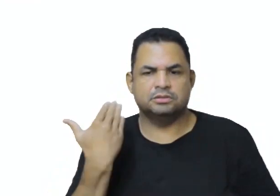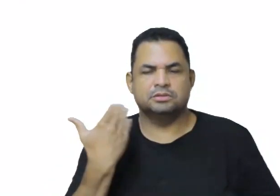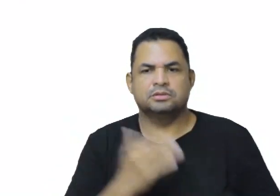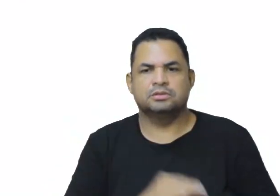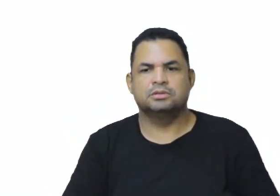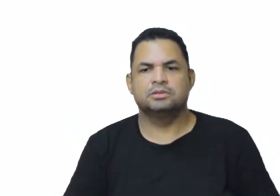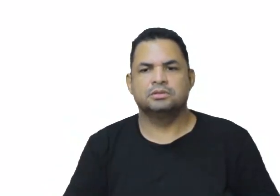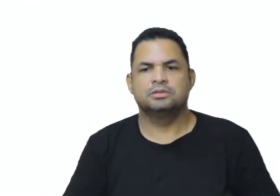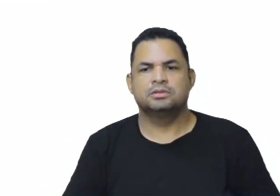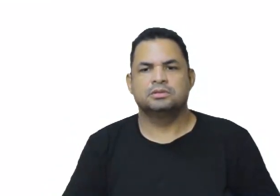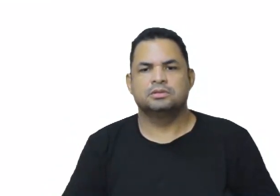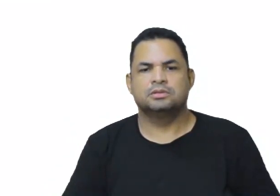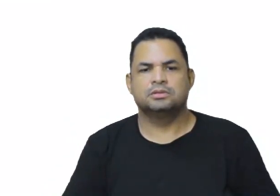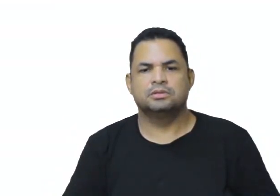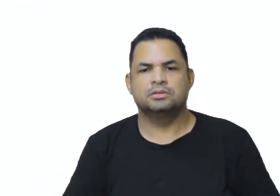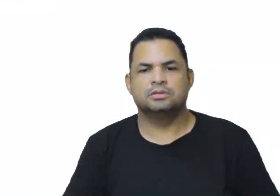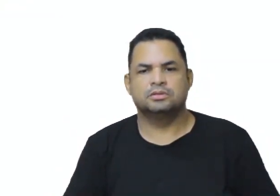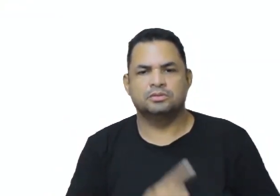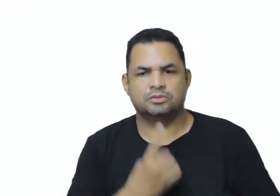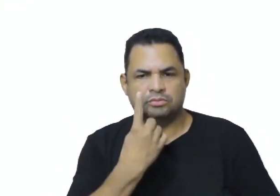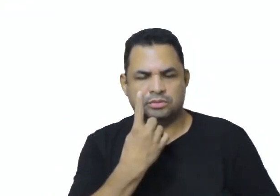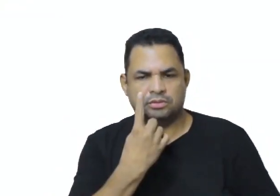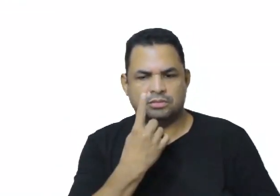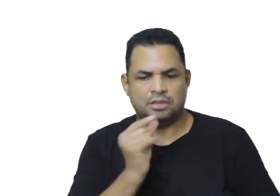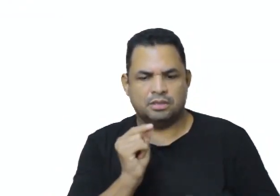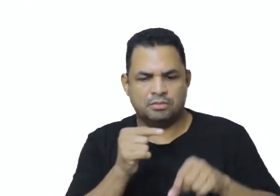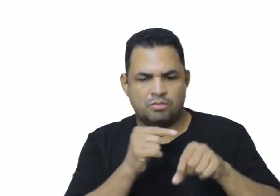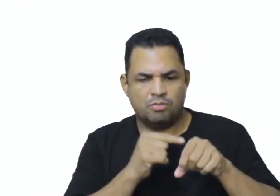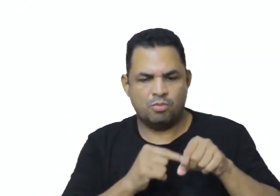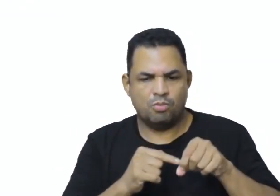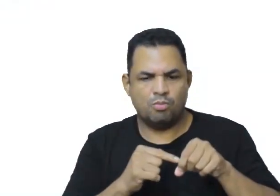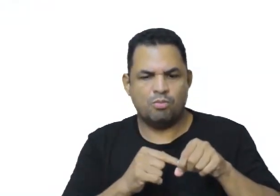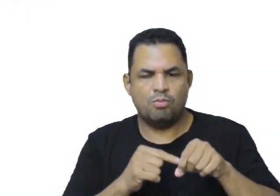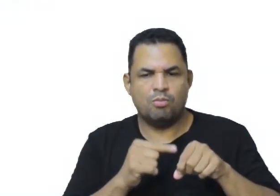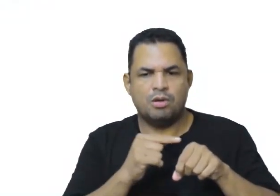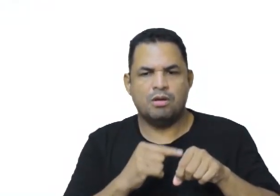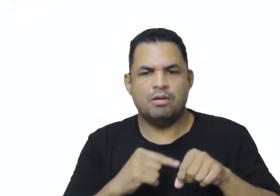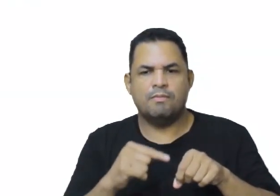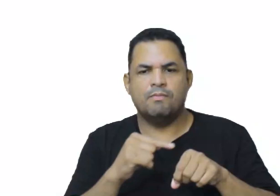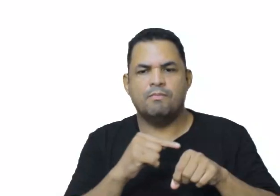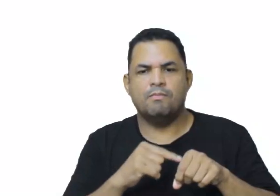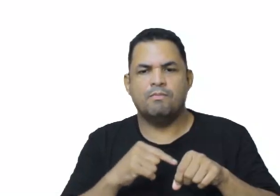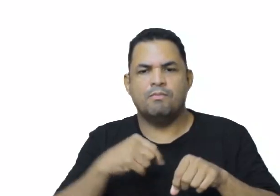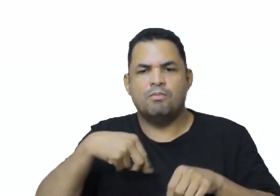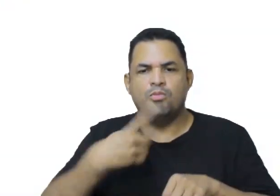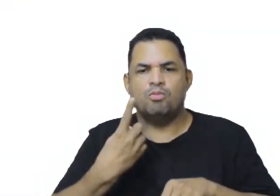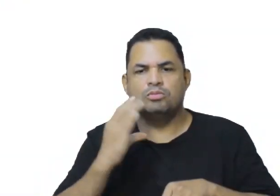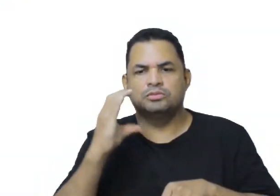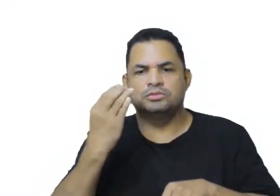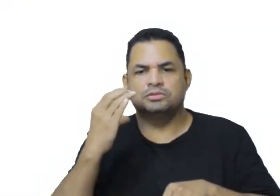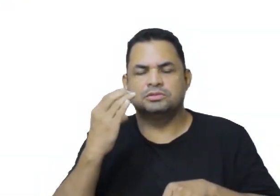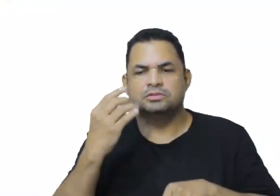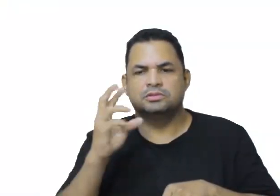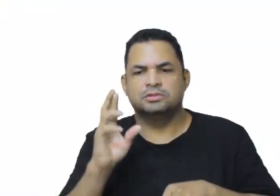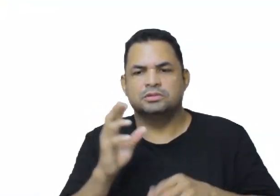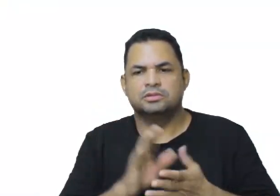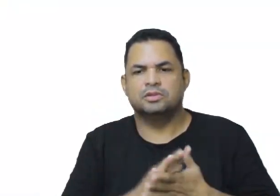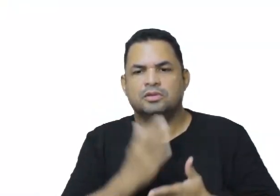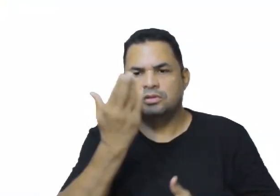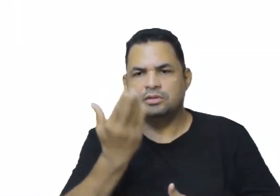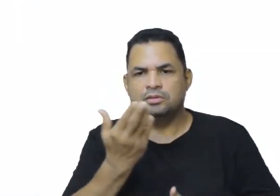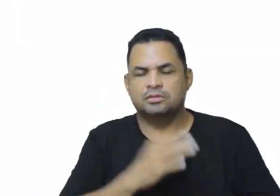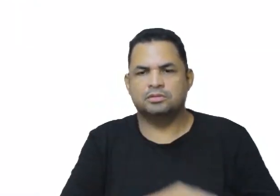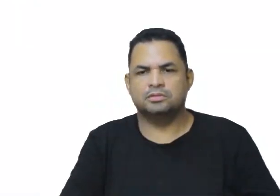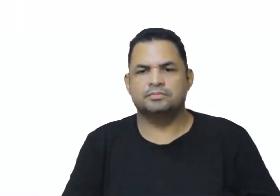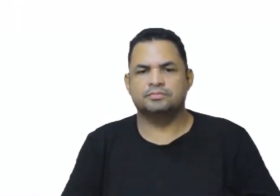Olha, interessante, pessoal, uma moeda de 1 centavo, né, na 9ª semana, e olha o tamanho desse indivíduo, né?